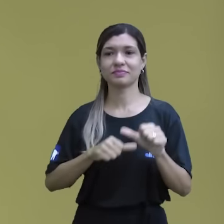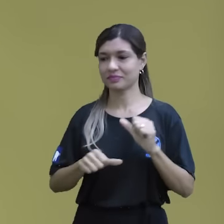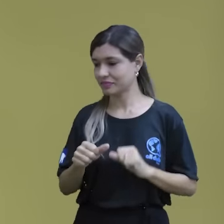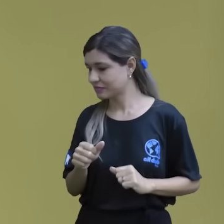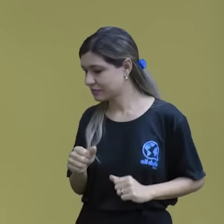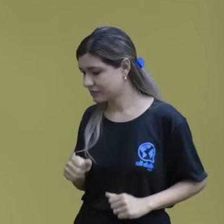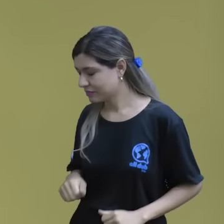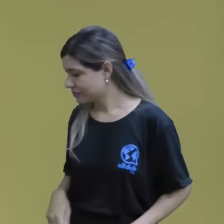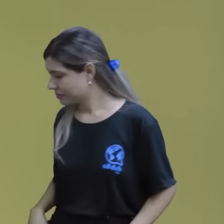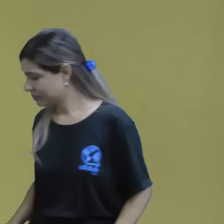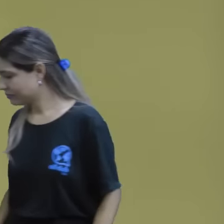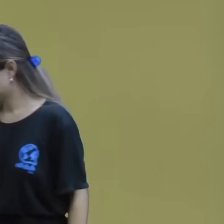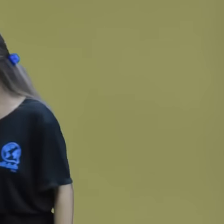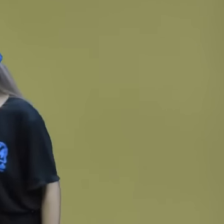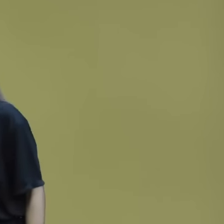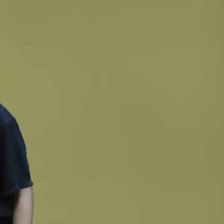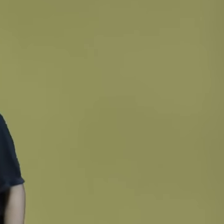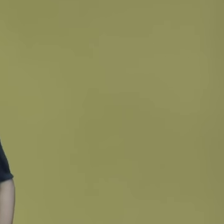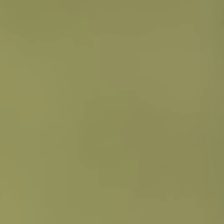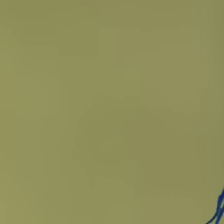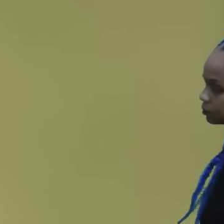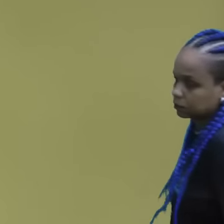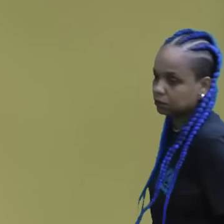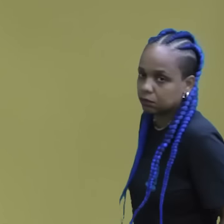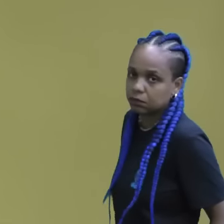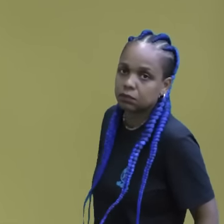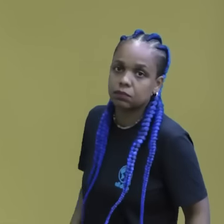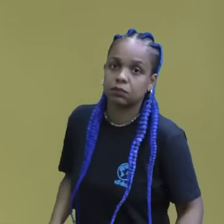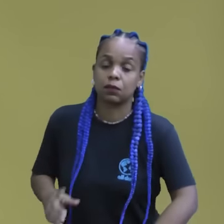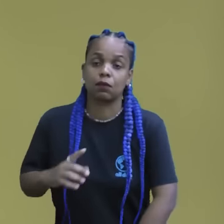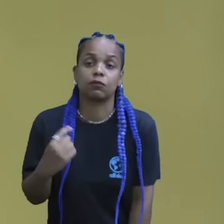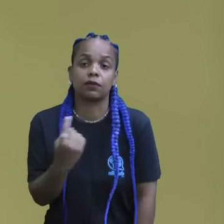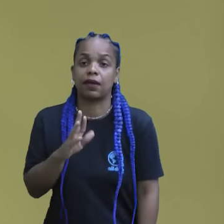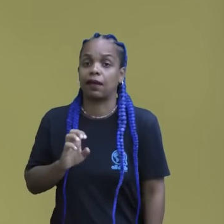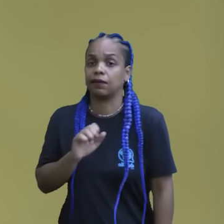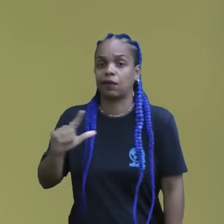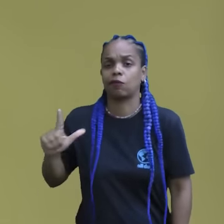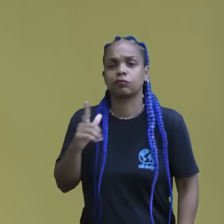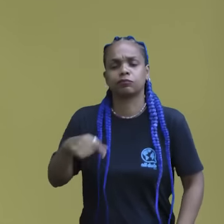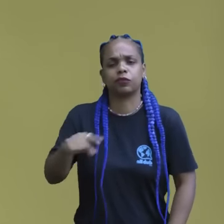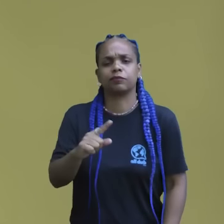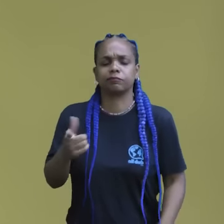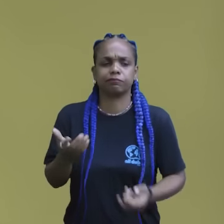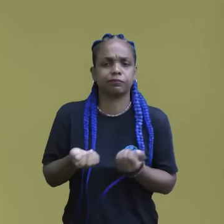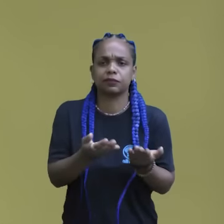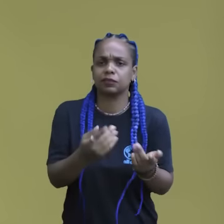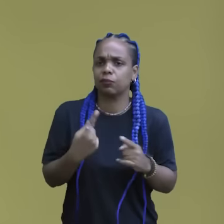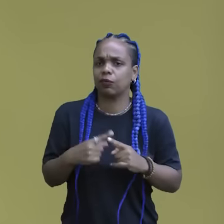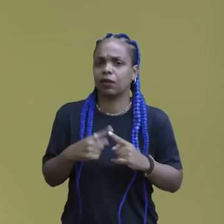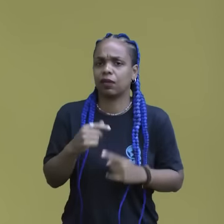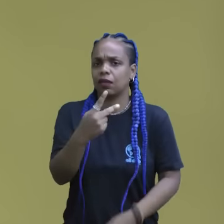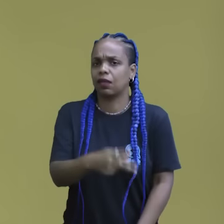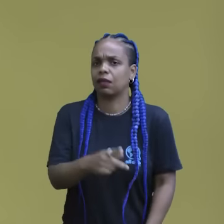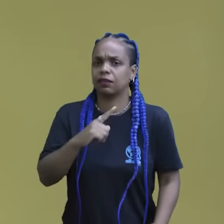por que o Minha Alemanha não tinha entrado. Porque o Minha Alemanha, ele